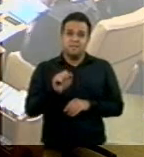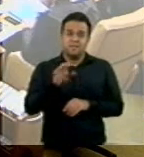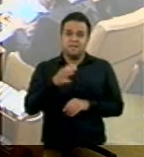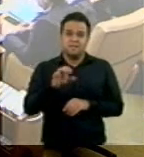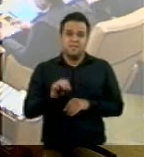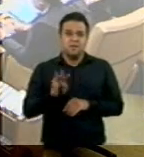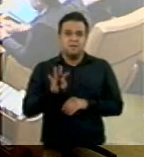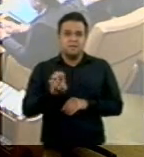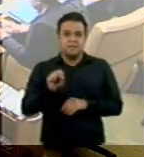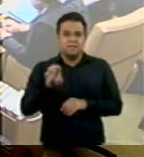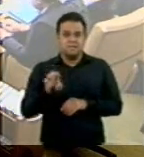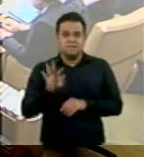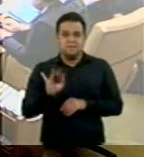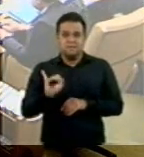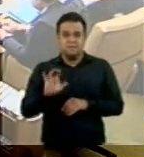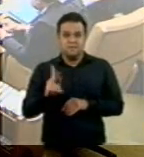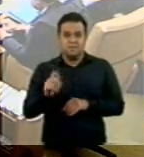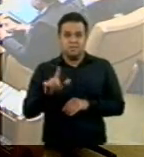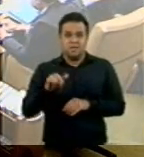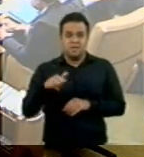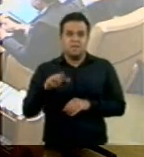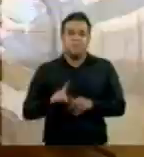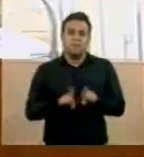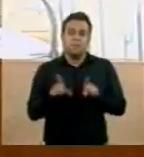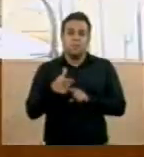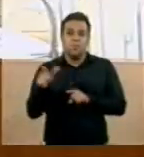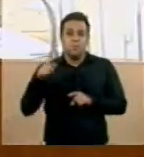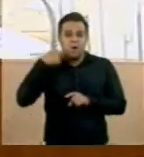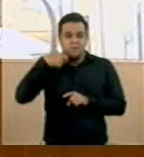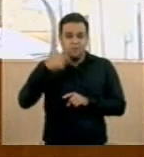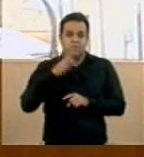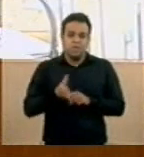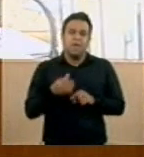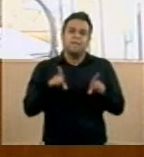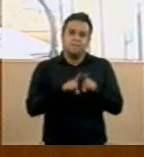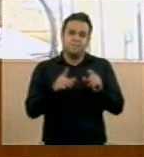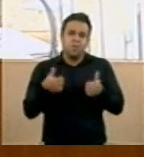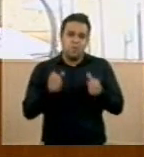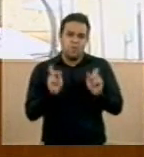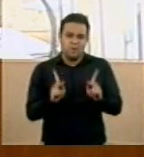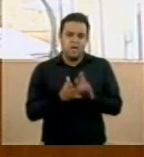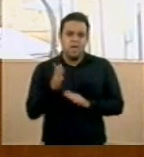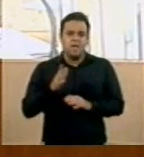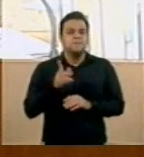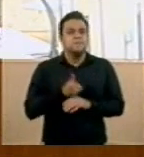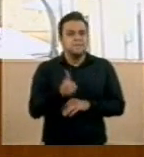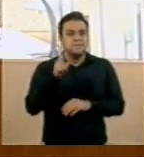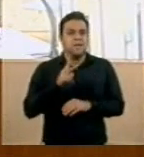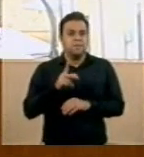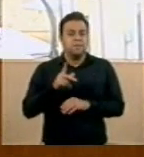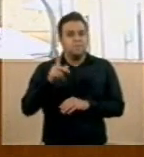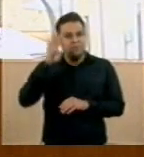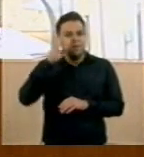Código Florestal, que os advogados já sustentaram. Está bem. Darei preferência sempre a esses